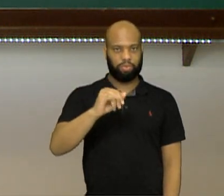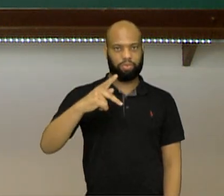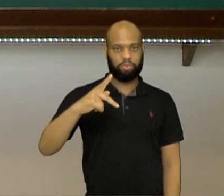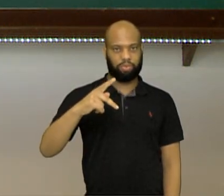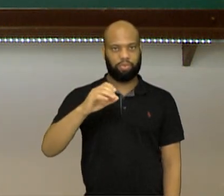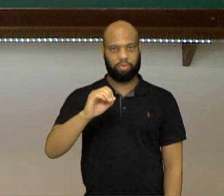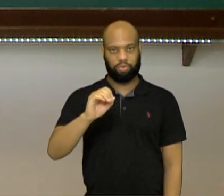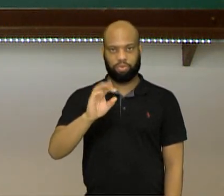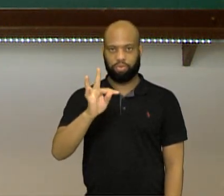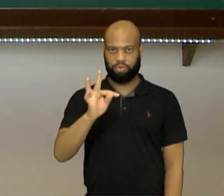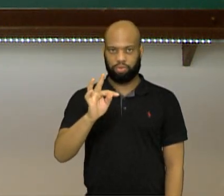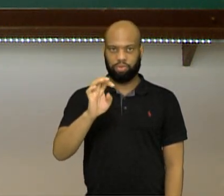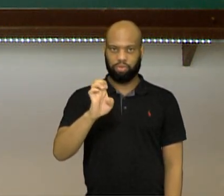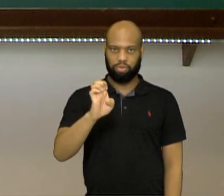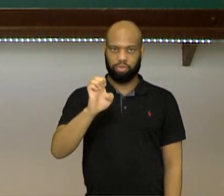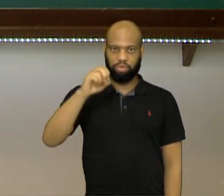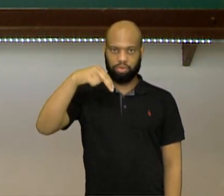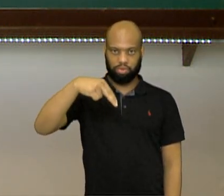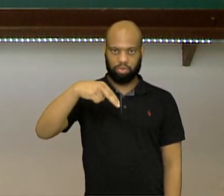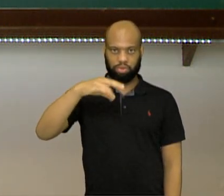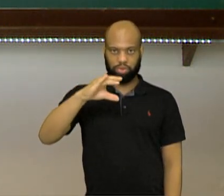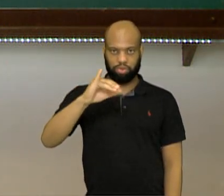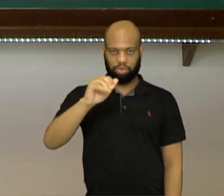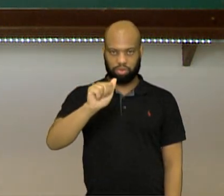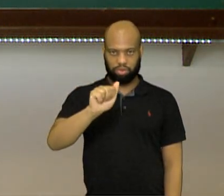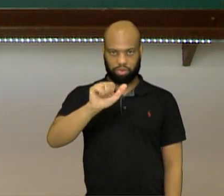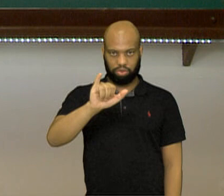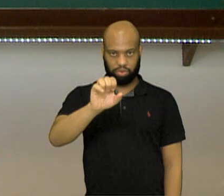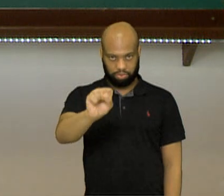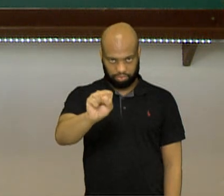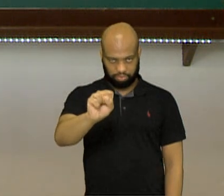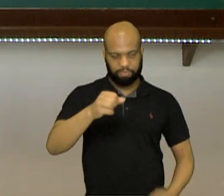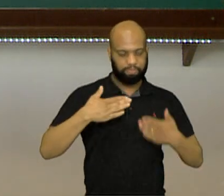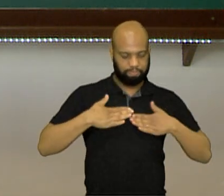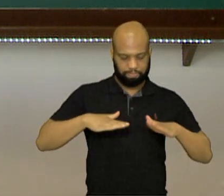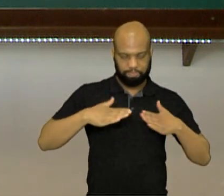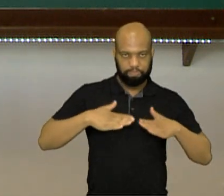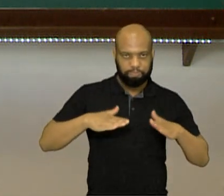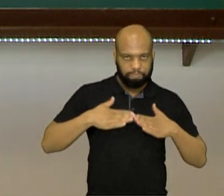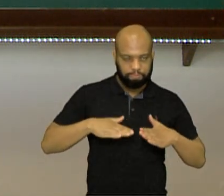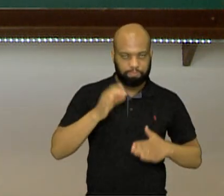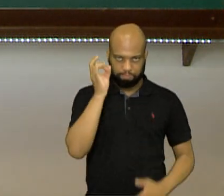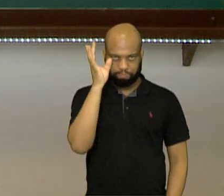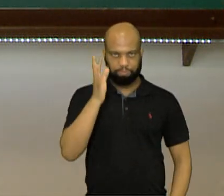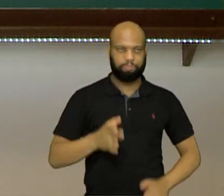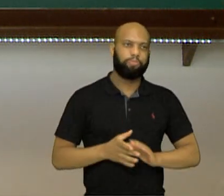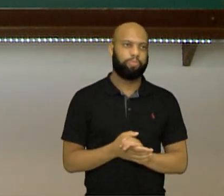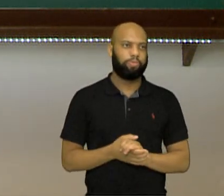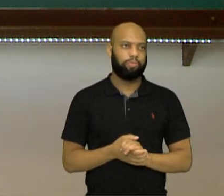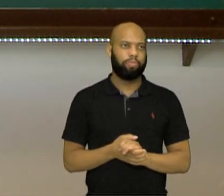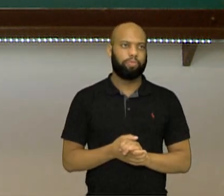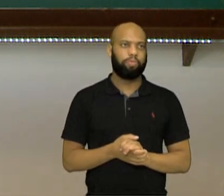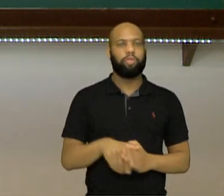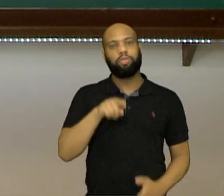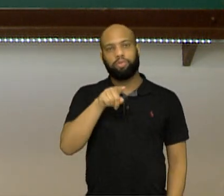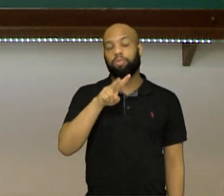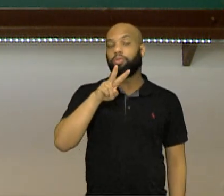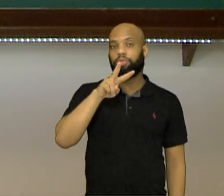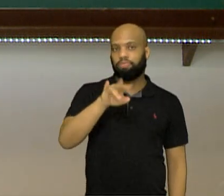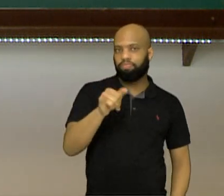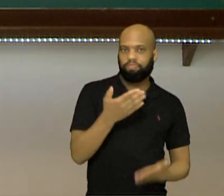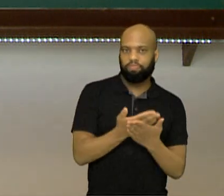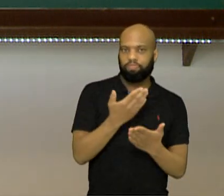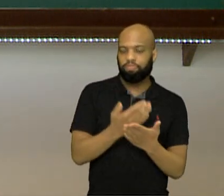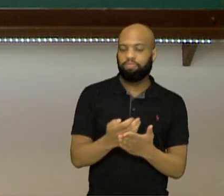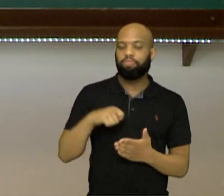desse assunto, que é tranquilo, não se assuste, é tranquilo. Tá, vamos ver. Então, primeiro introduzir o conceito de superfície